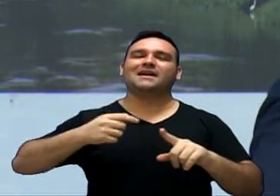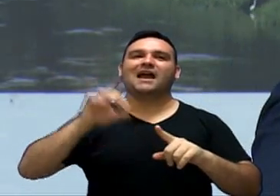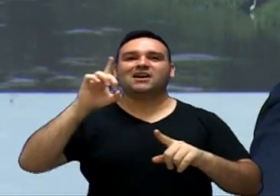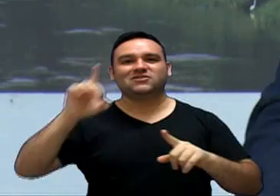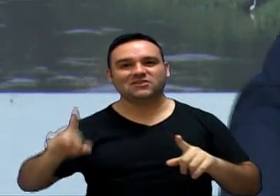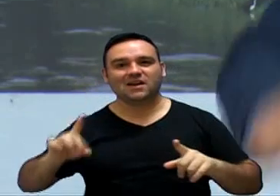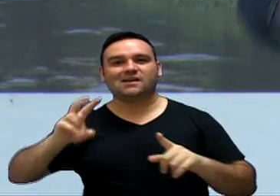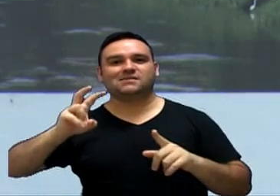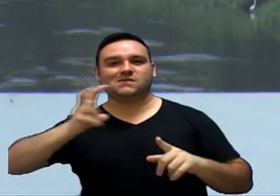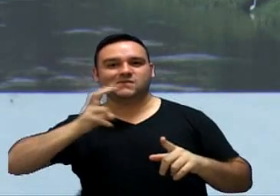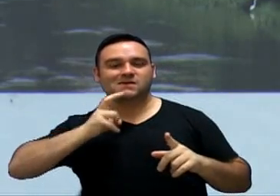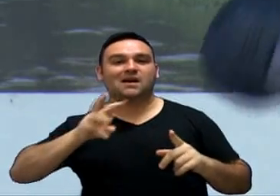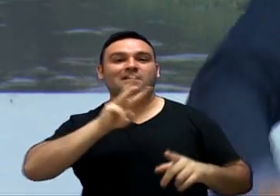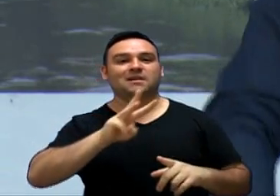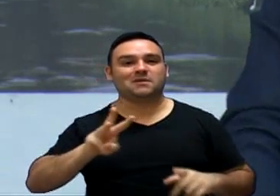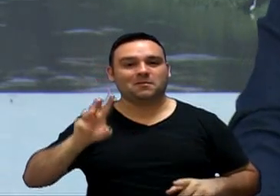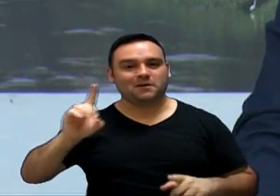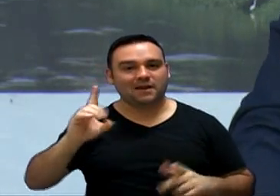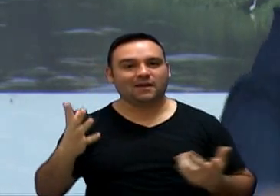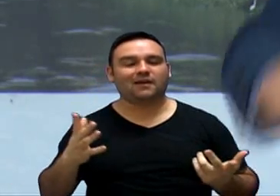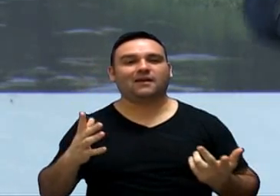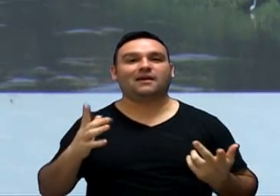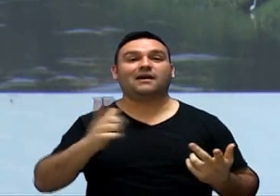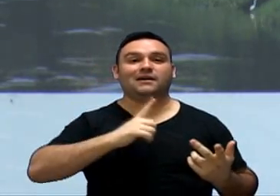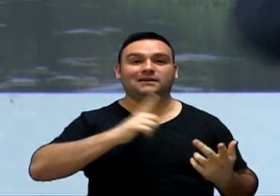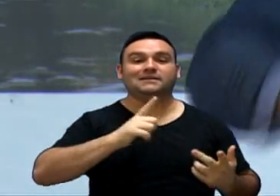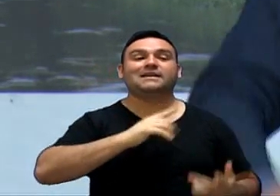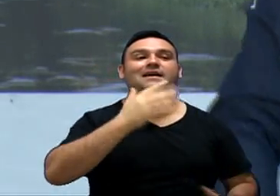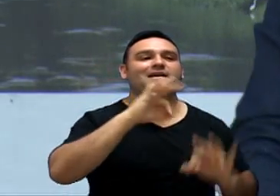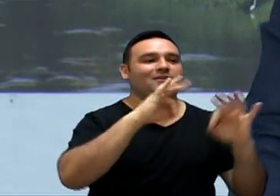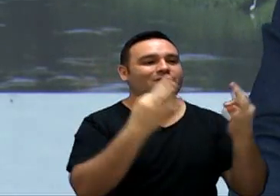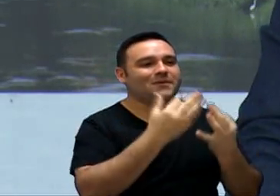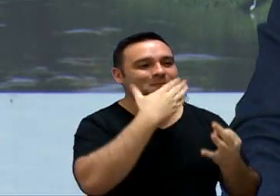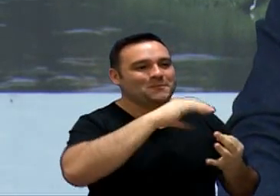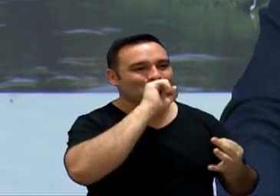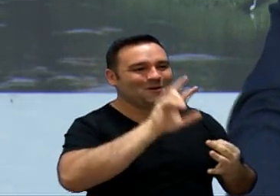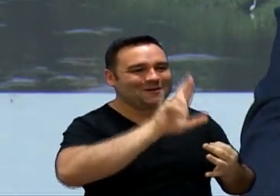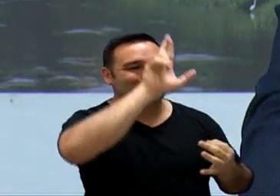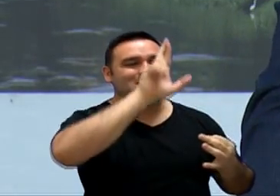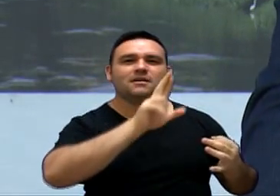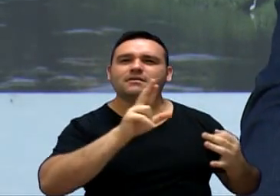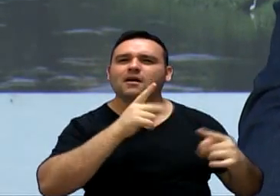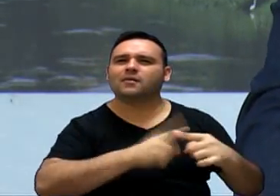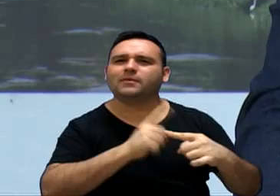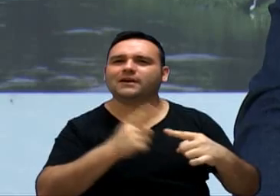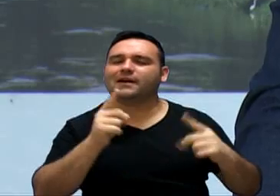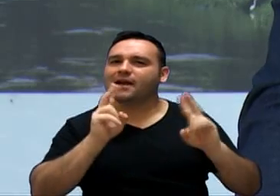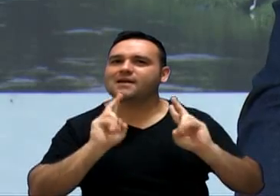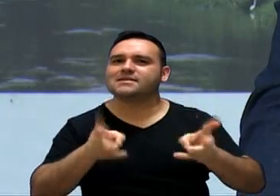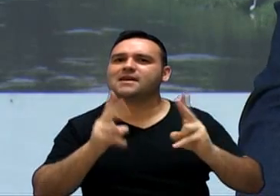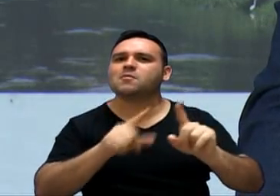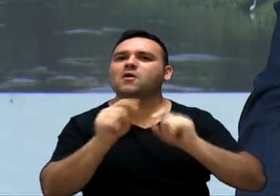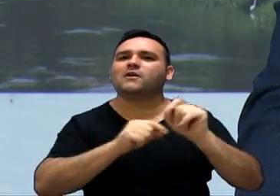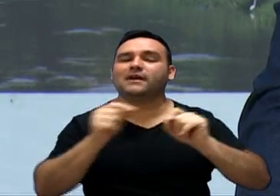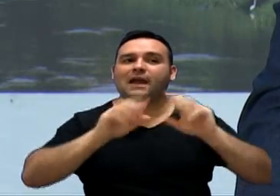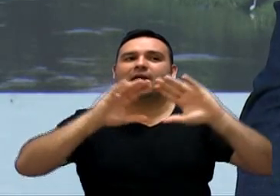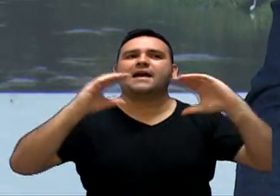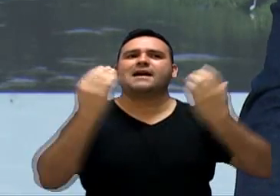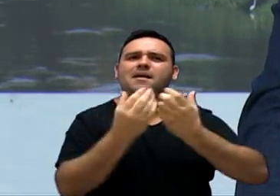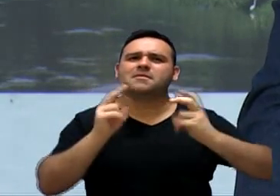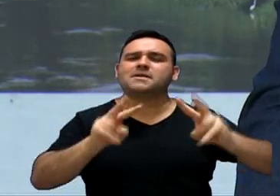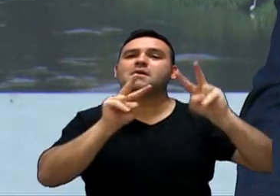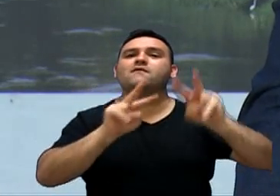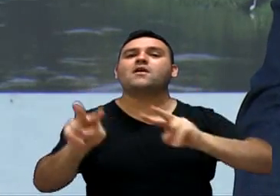sorocabana, está o WWD, está o pai de família. Porque nós víamos sempre as casas